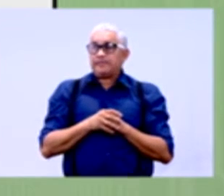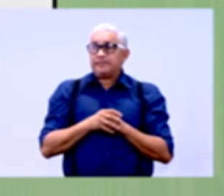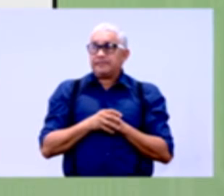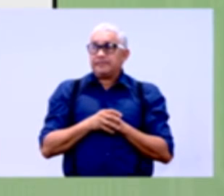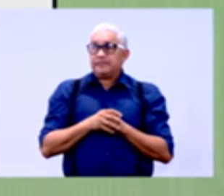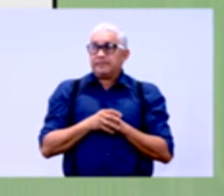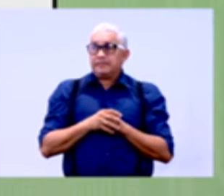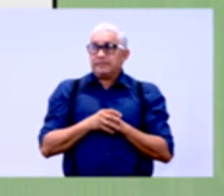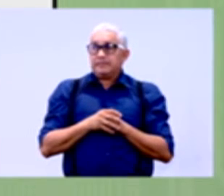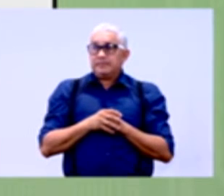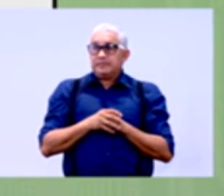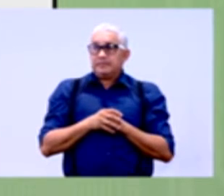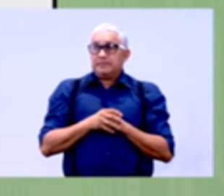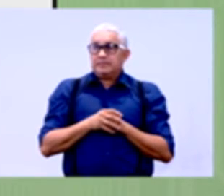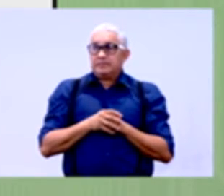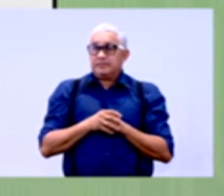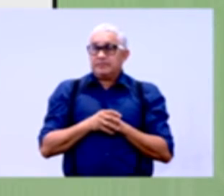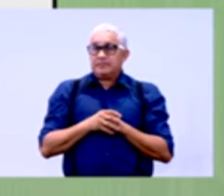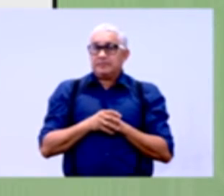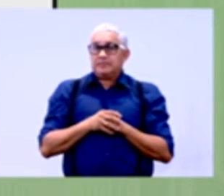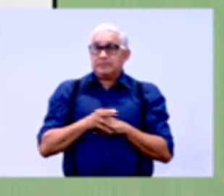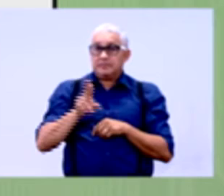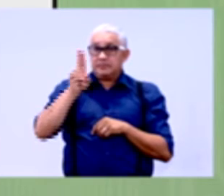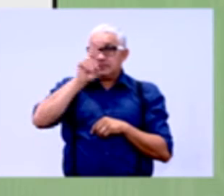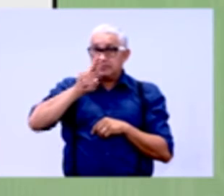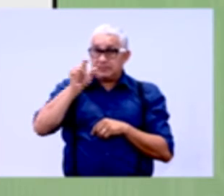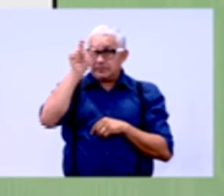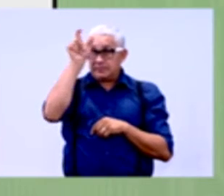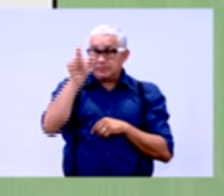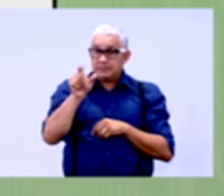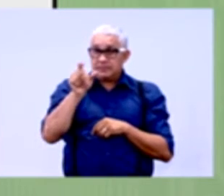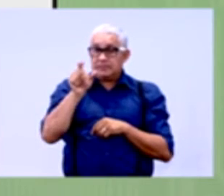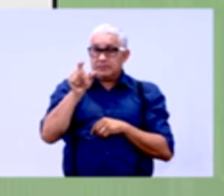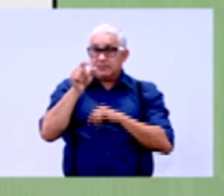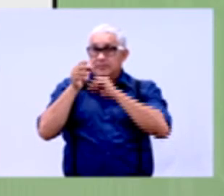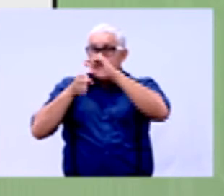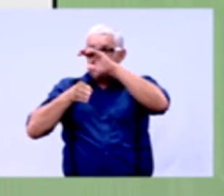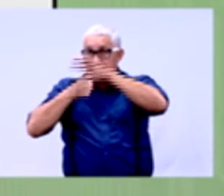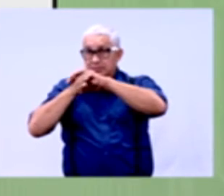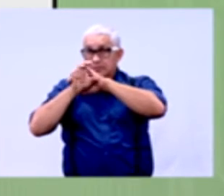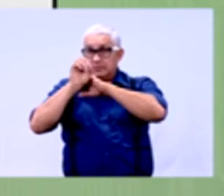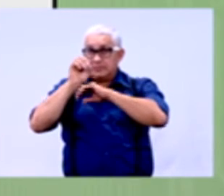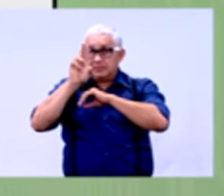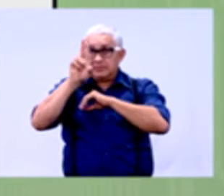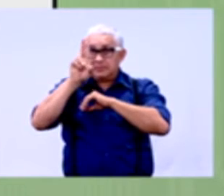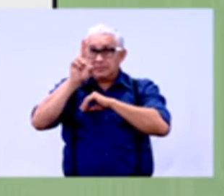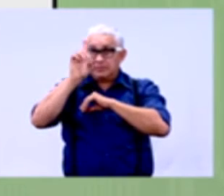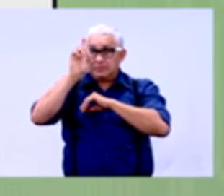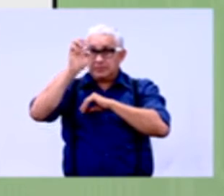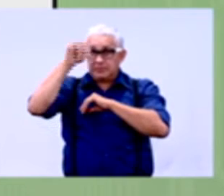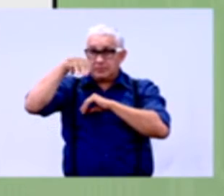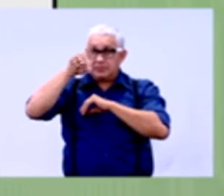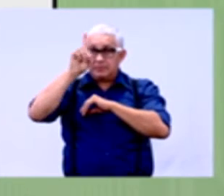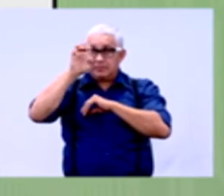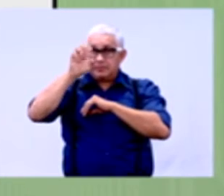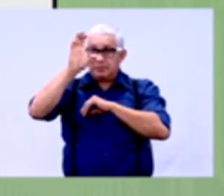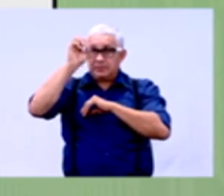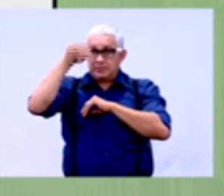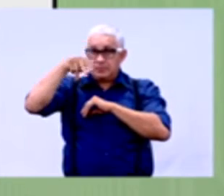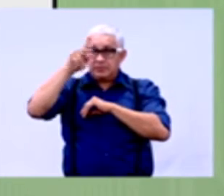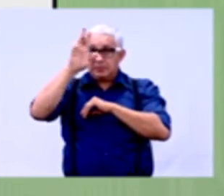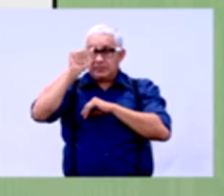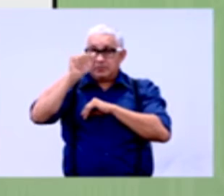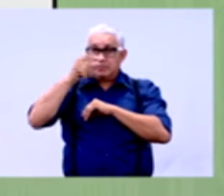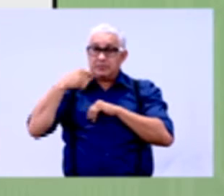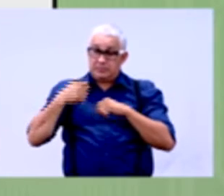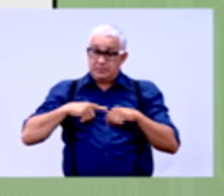Veja que o usuário acessa a ordem de compra. Então, ele precisa ter um